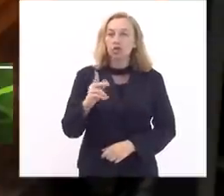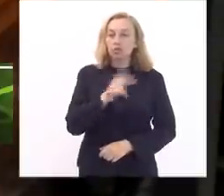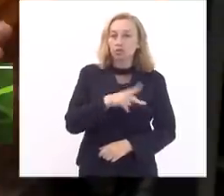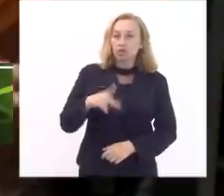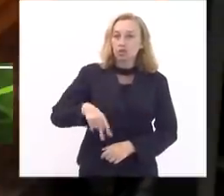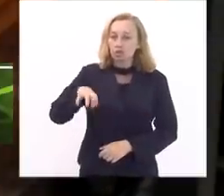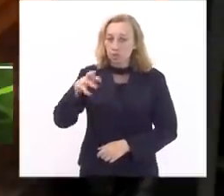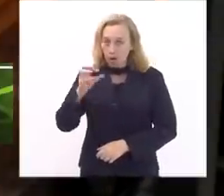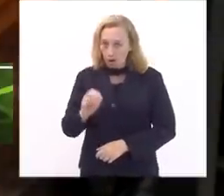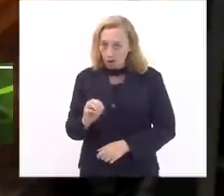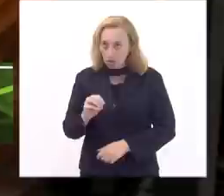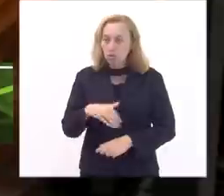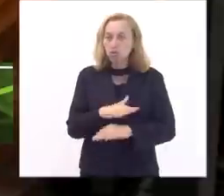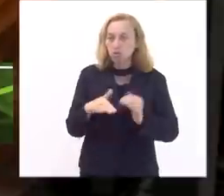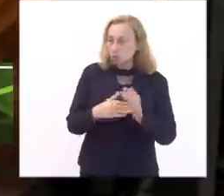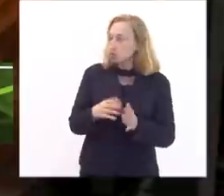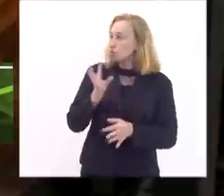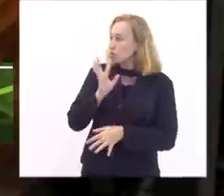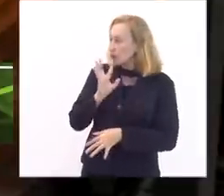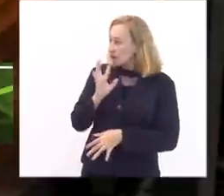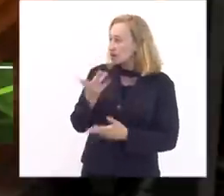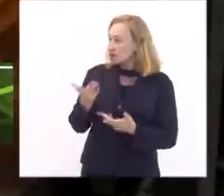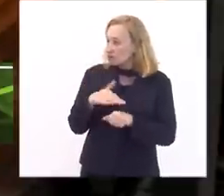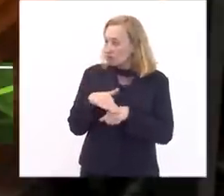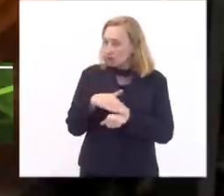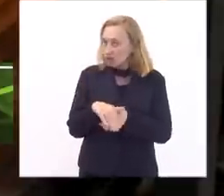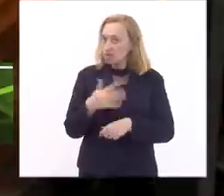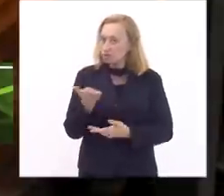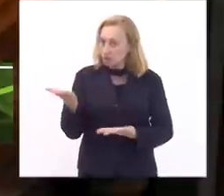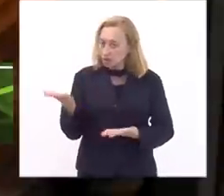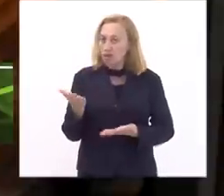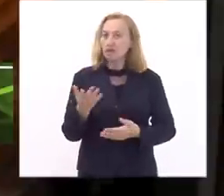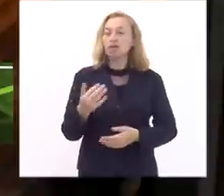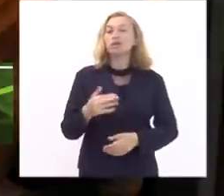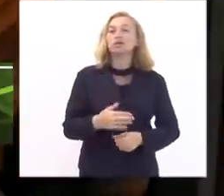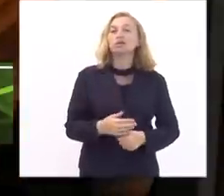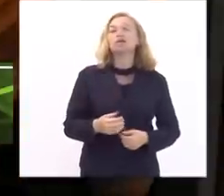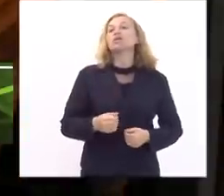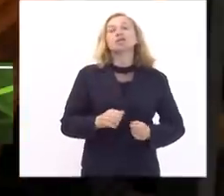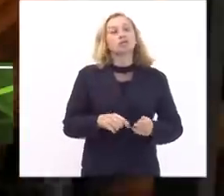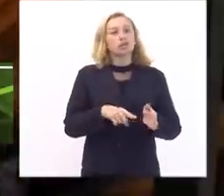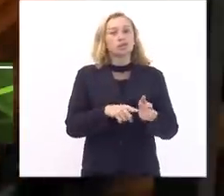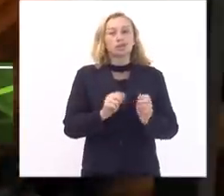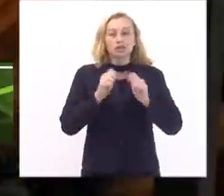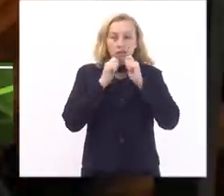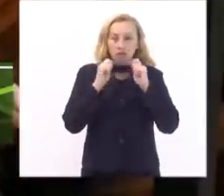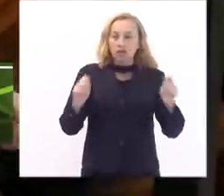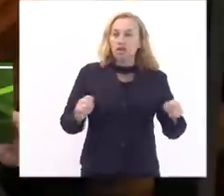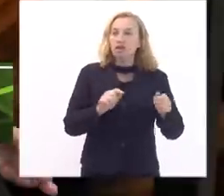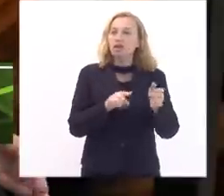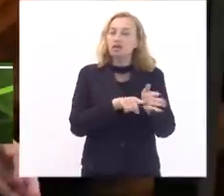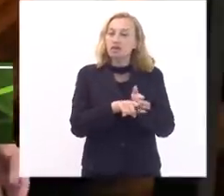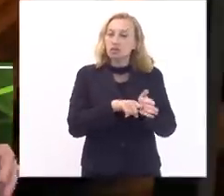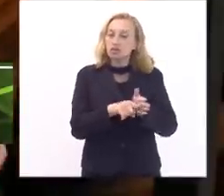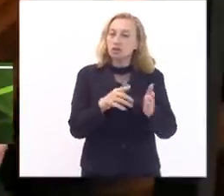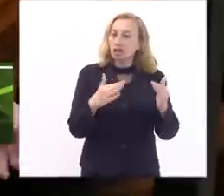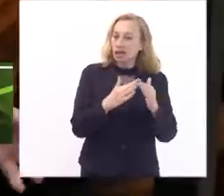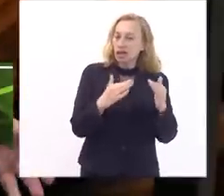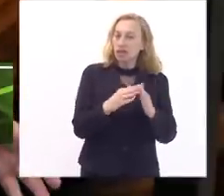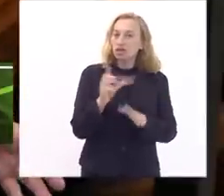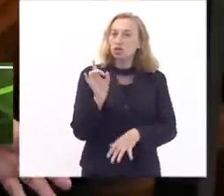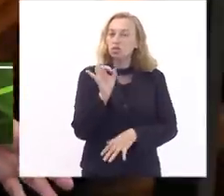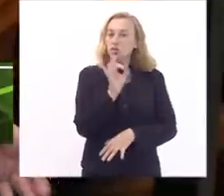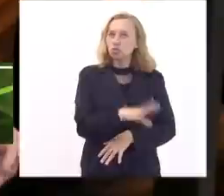nós conhecemos e interagimos com ele, aliás, saúdo aqui o trabalho da assessoria fiscal da Casa, o Rio de Janeiro, nos